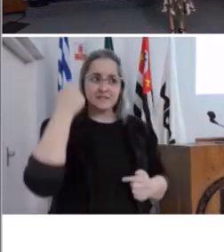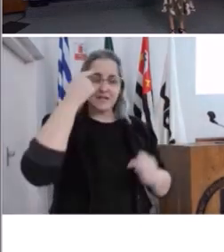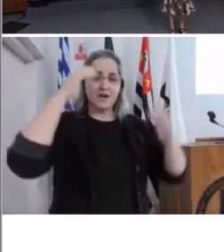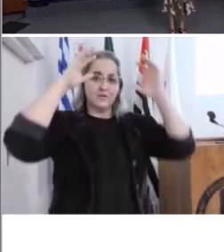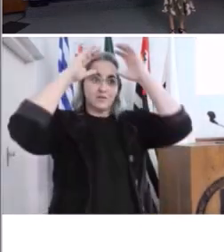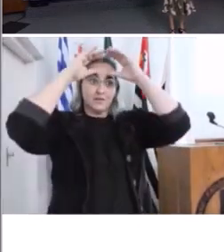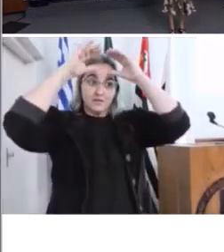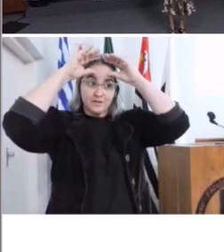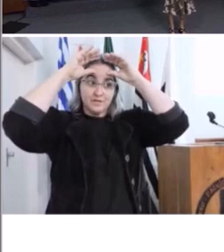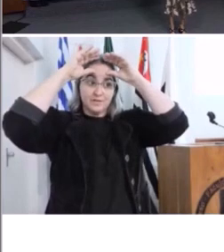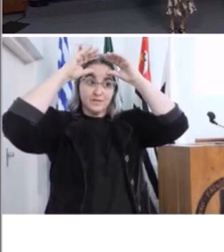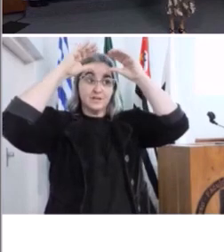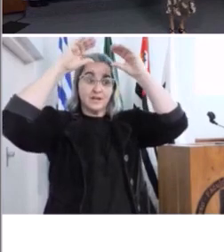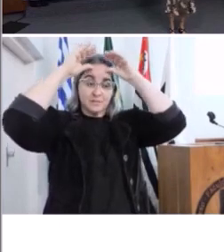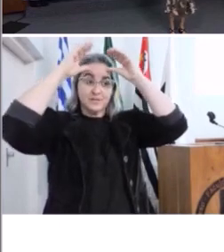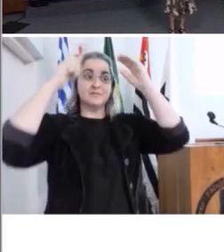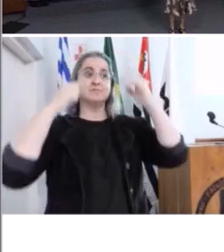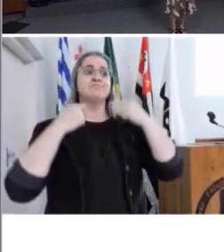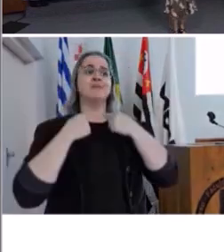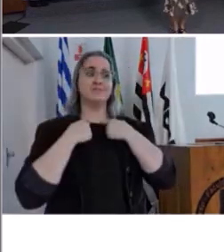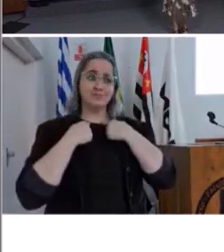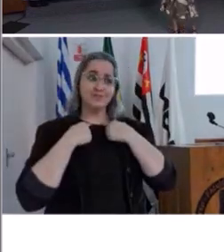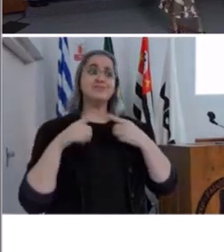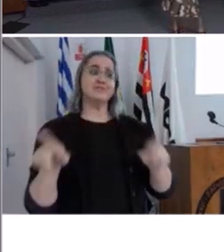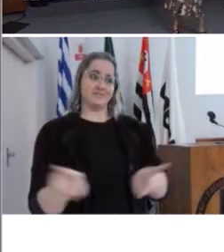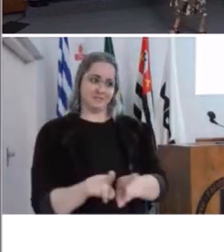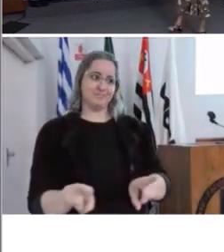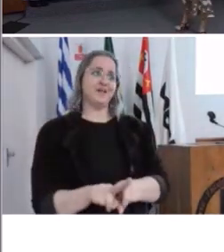ela pega a região de cabeça e pescoço.